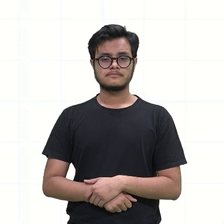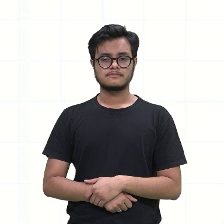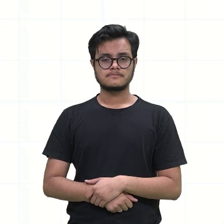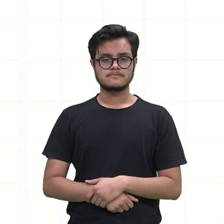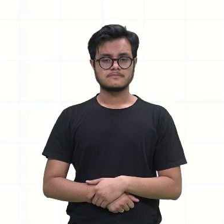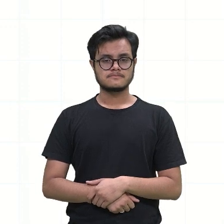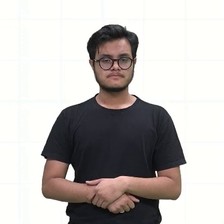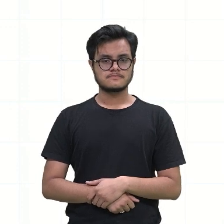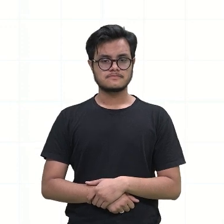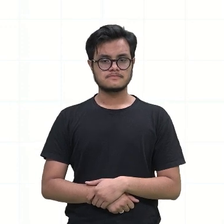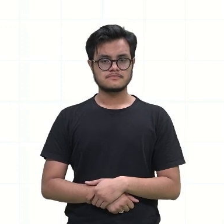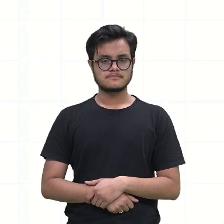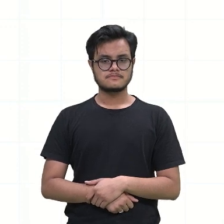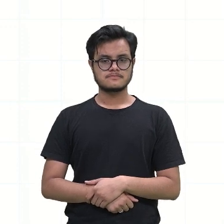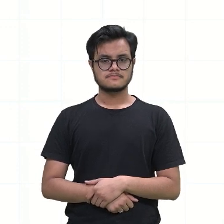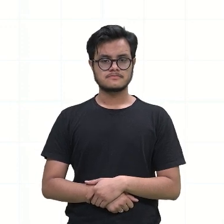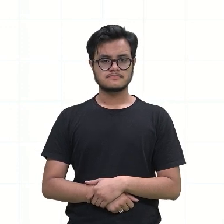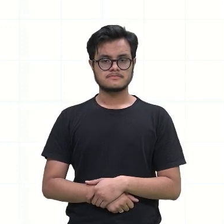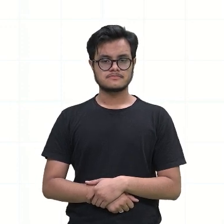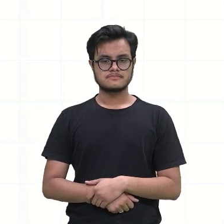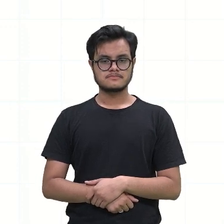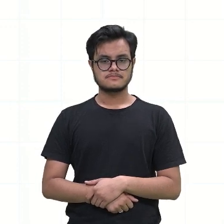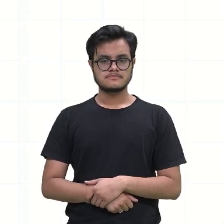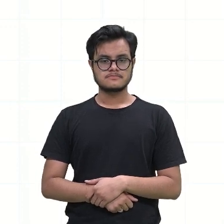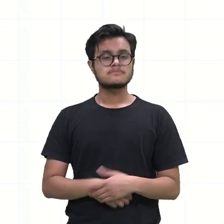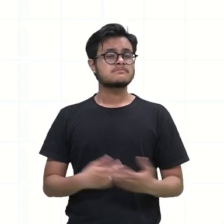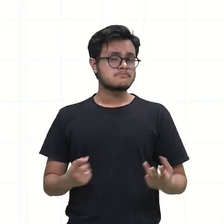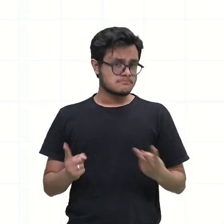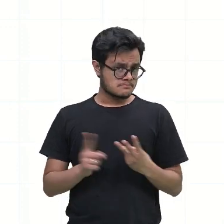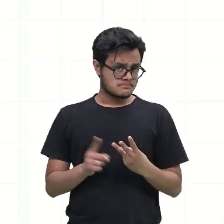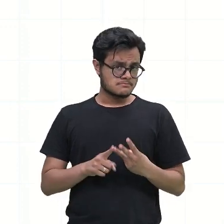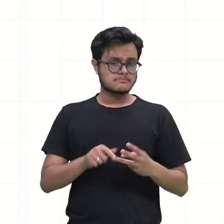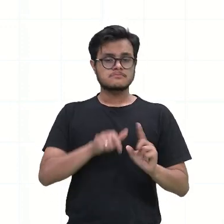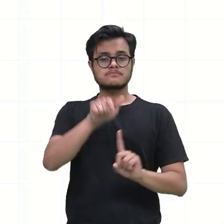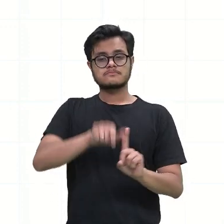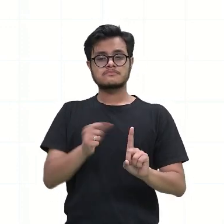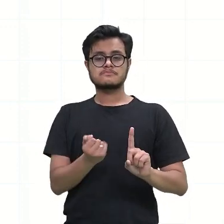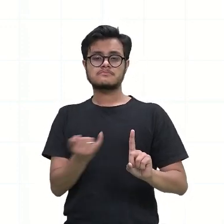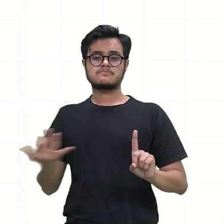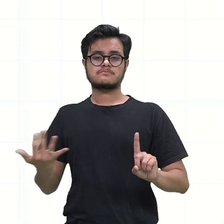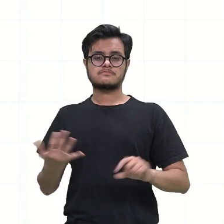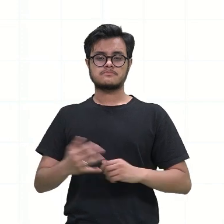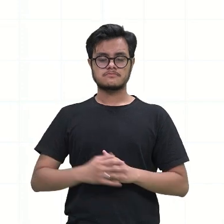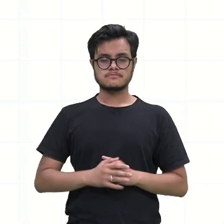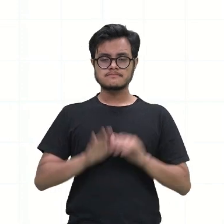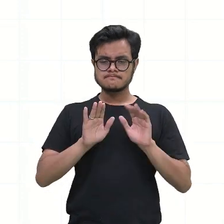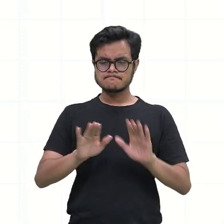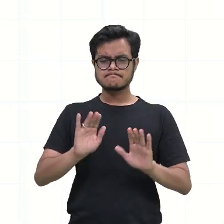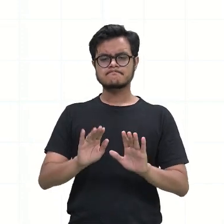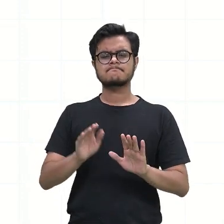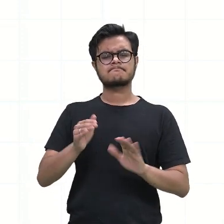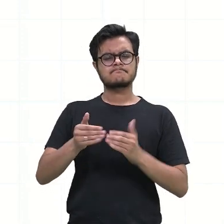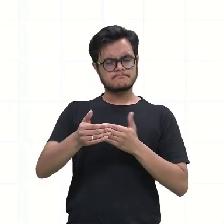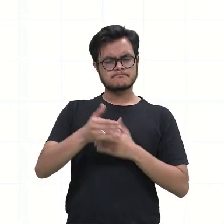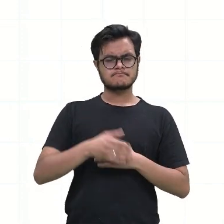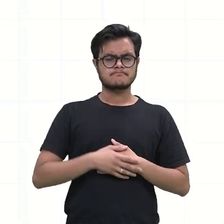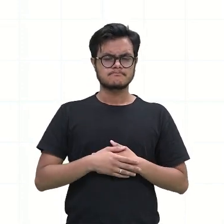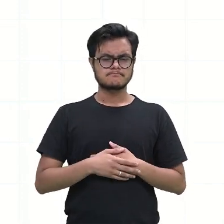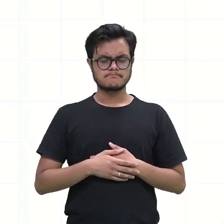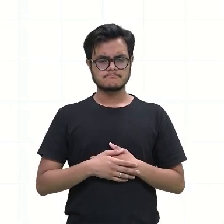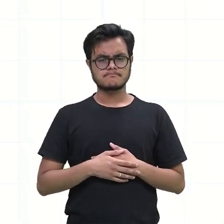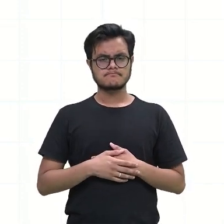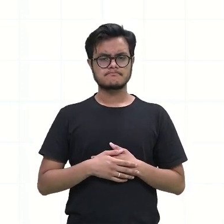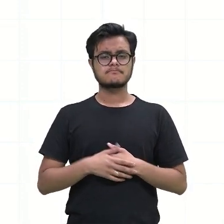beijam. Terceira pessoa, eles ou elas beijam. Terceira pessoa do plural, ok? Prosseguindo. Vamos falar sobre